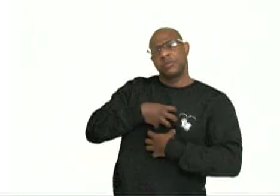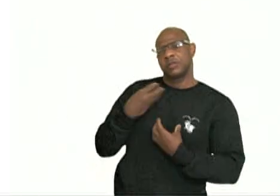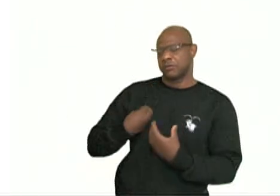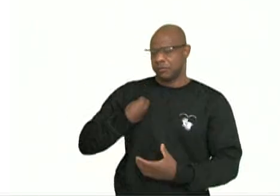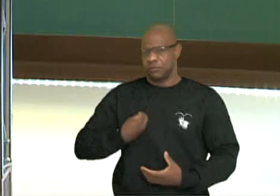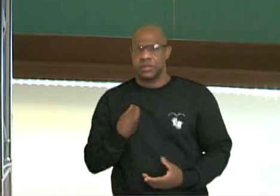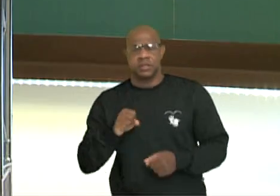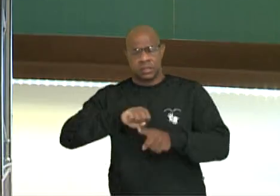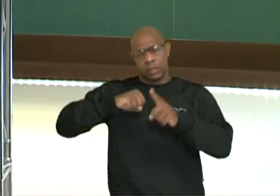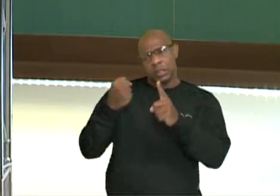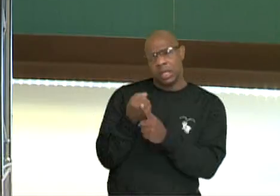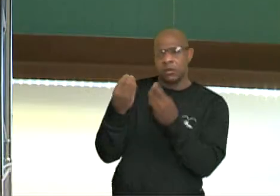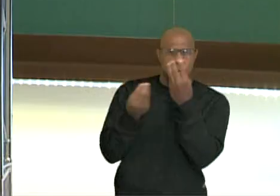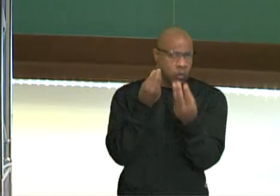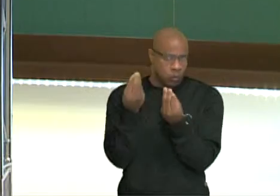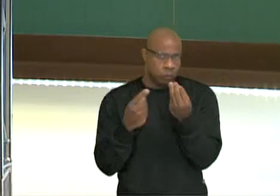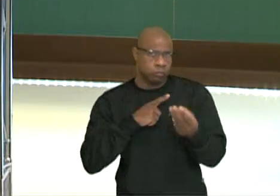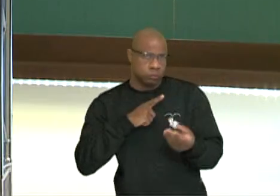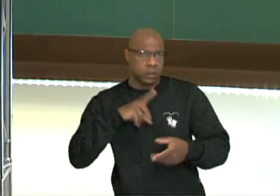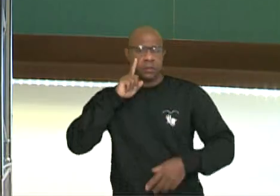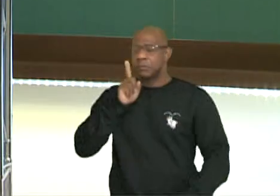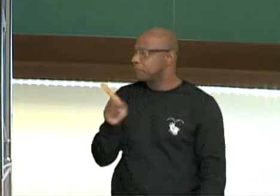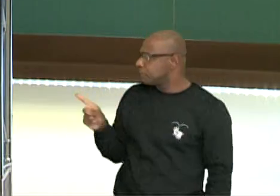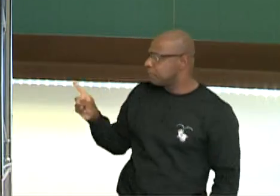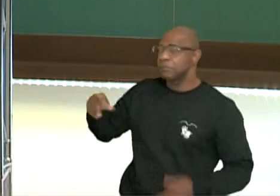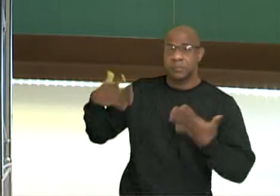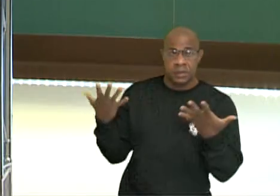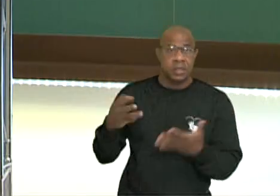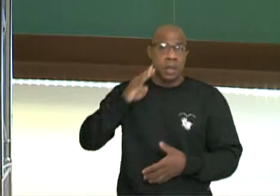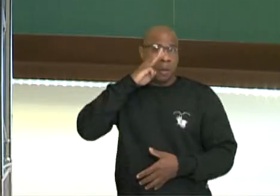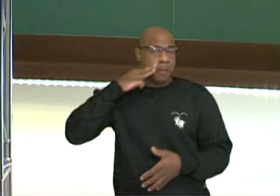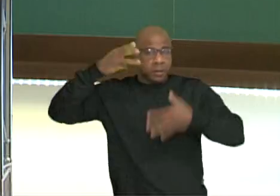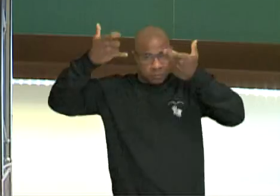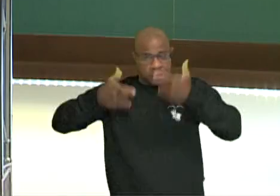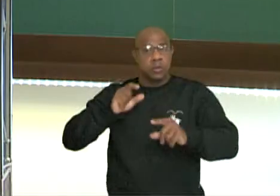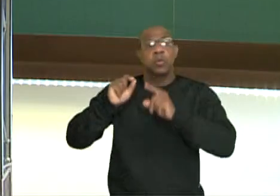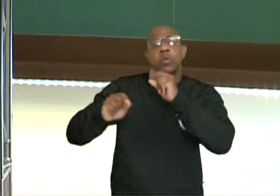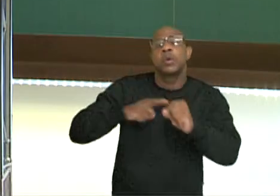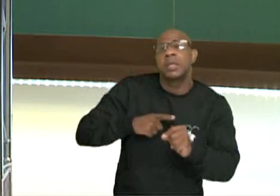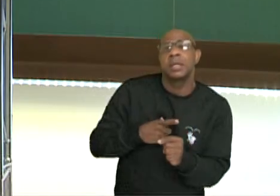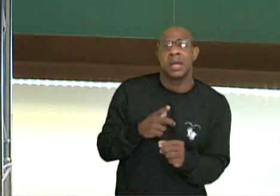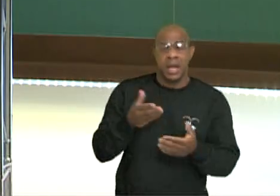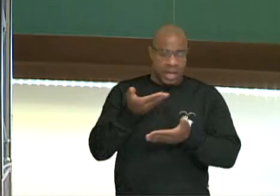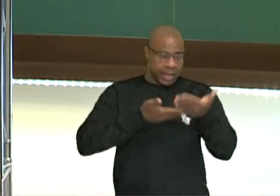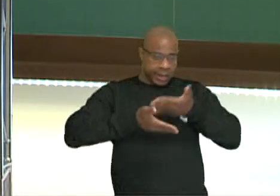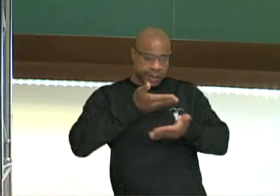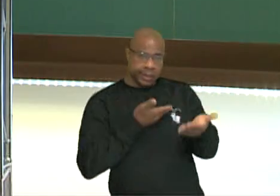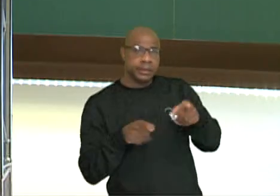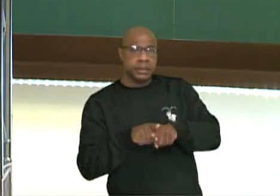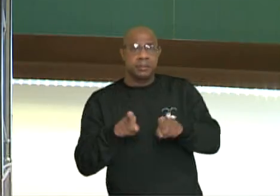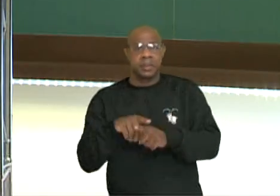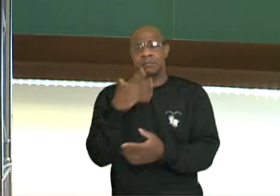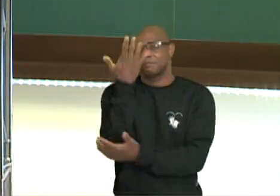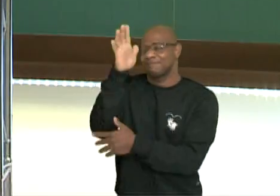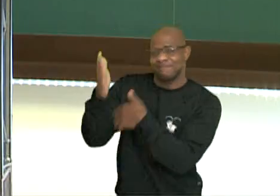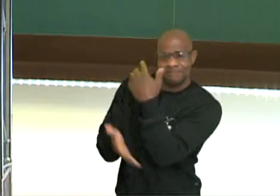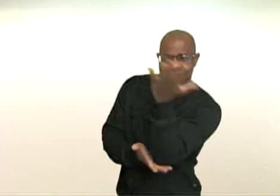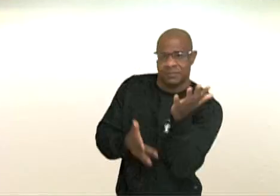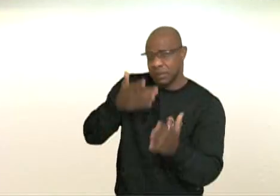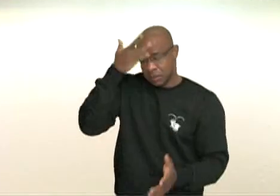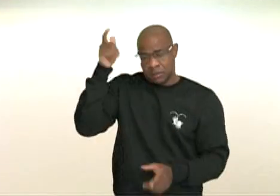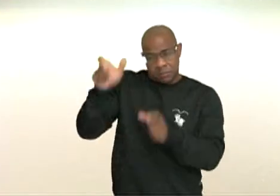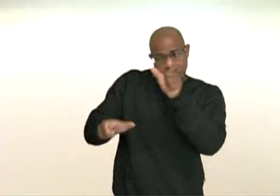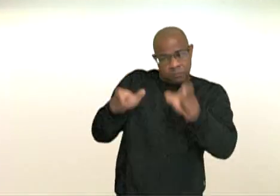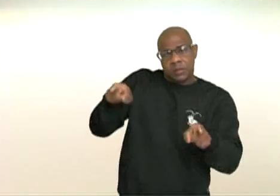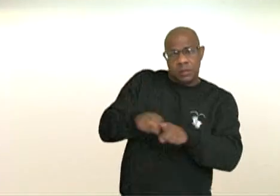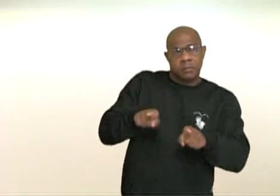vida em sociedade. Marx também reflete sobre a relação entre os indivíduos e a natureza. Então, a definição